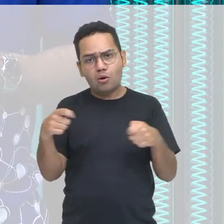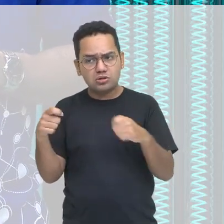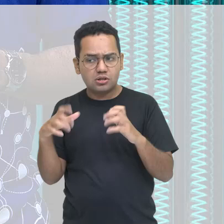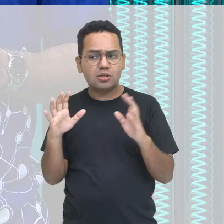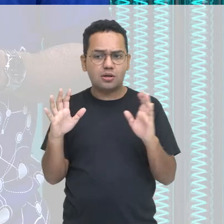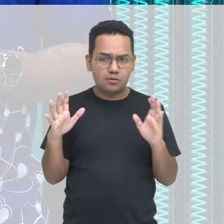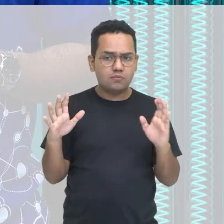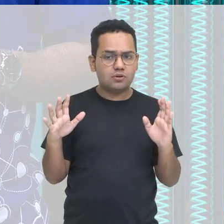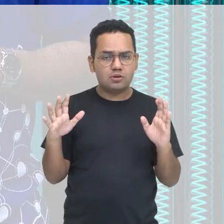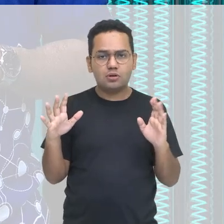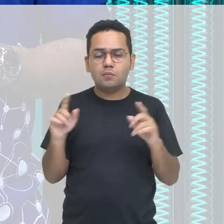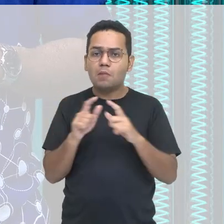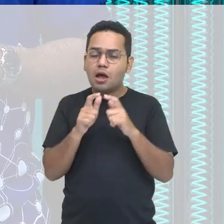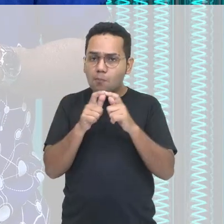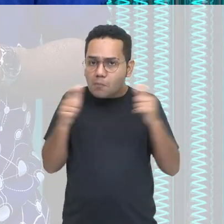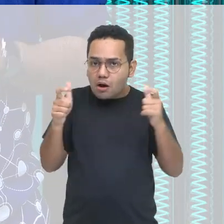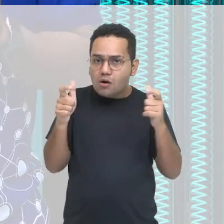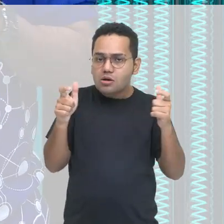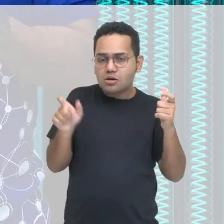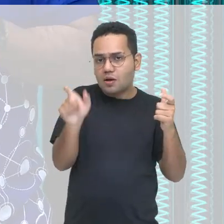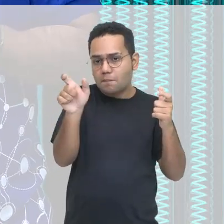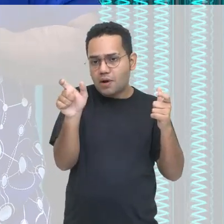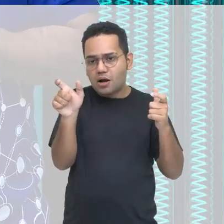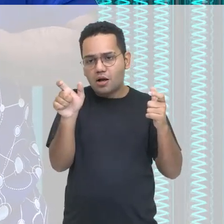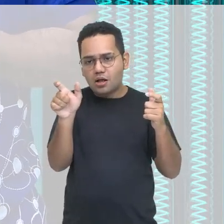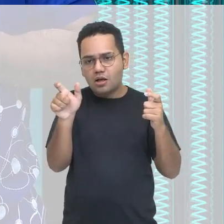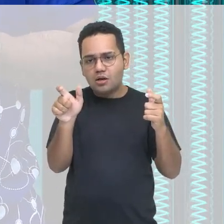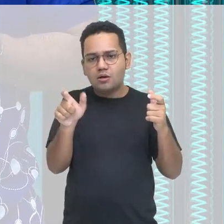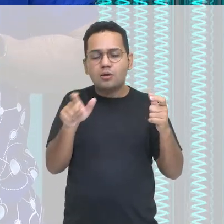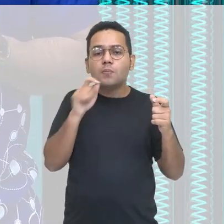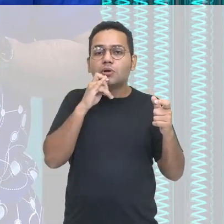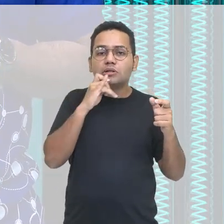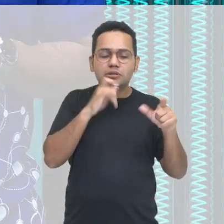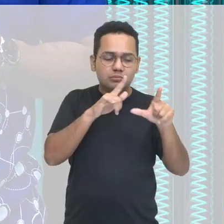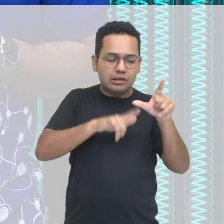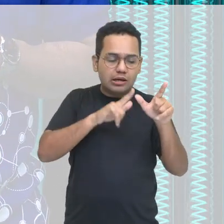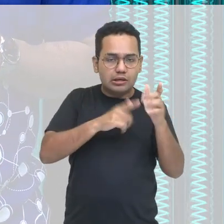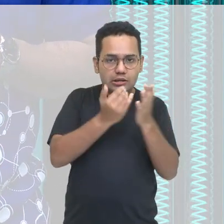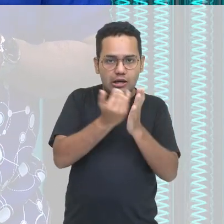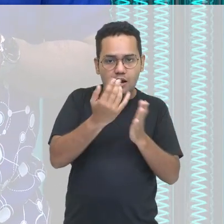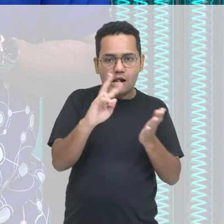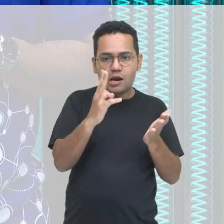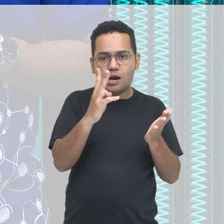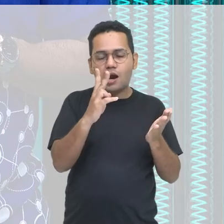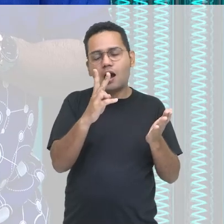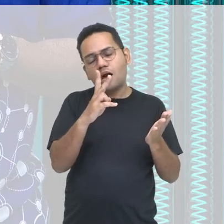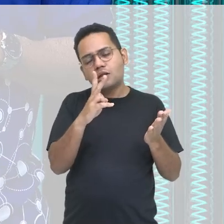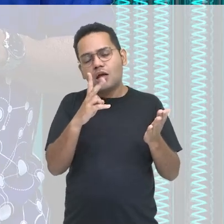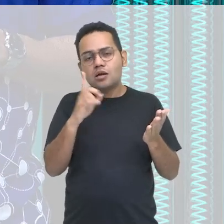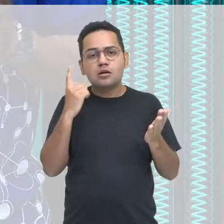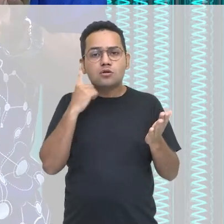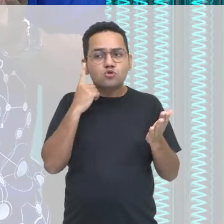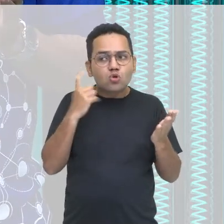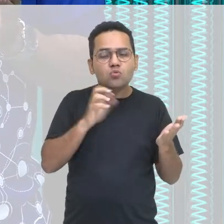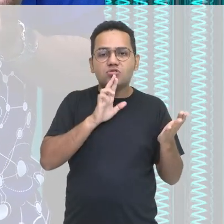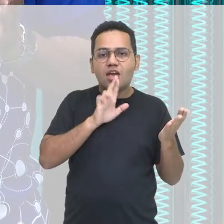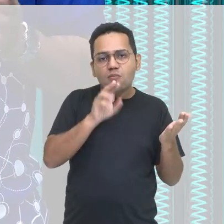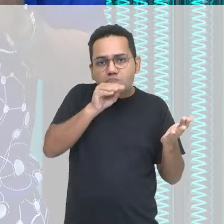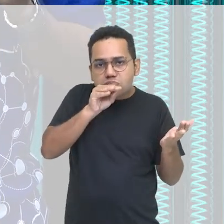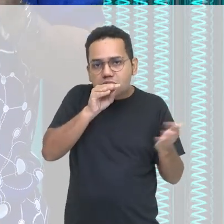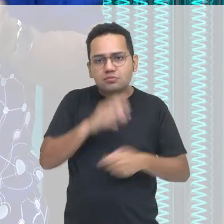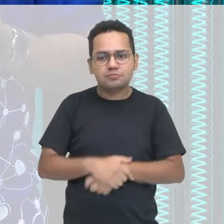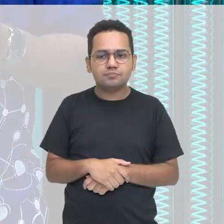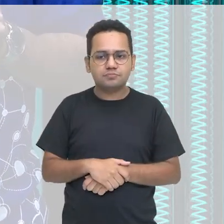das palavras em língua inglesa com som que iniciam com H vai ter som de R, tá?